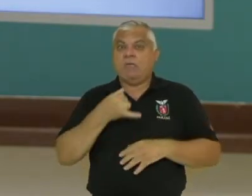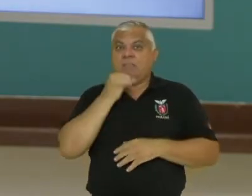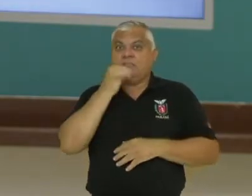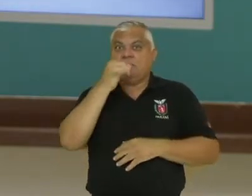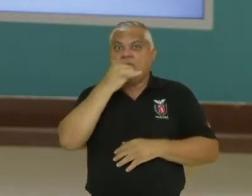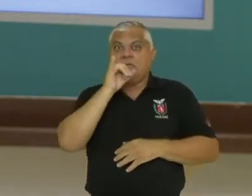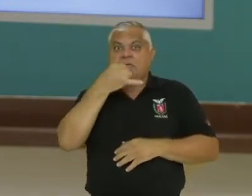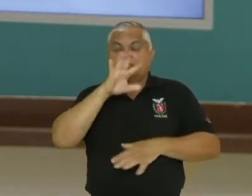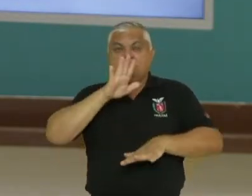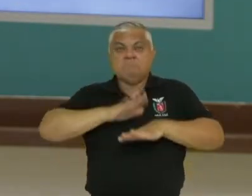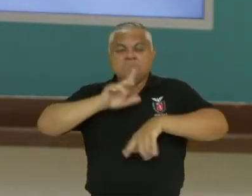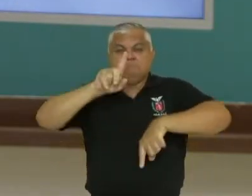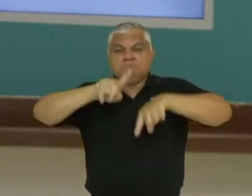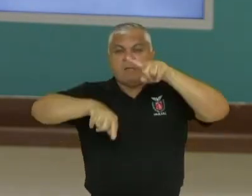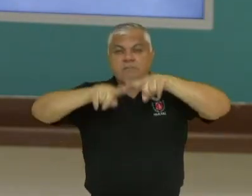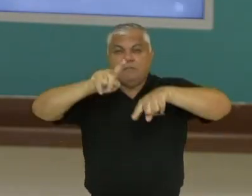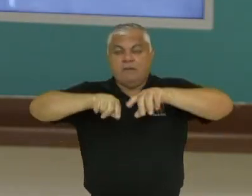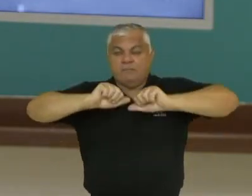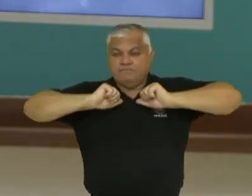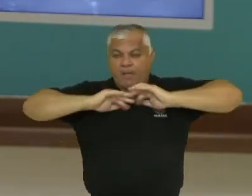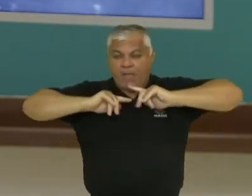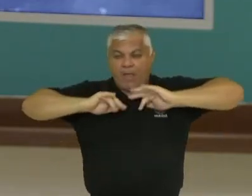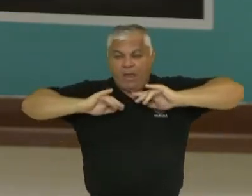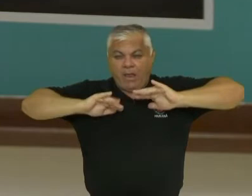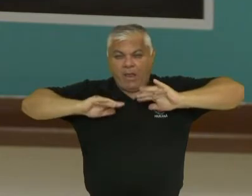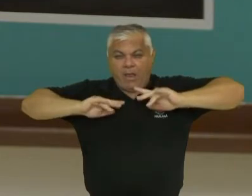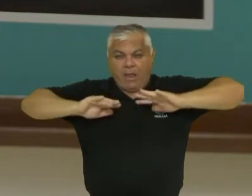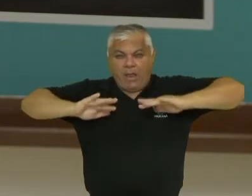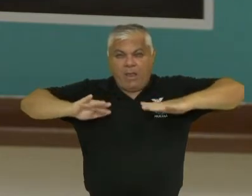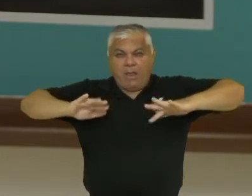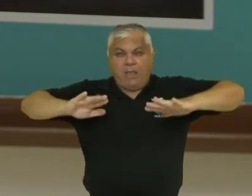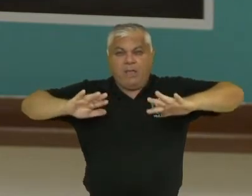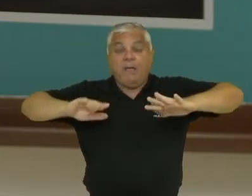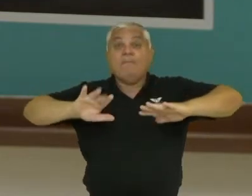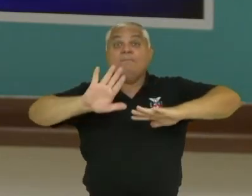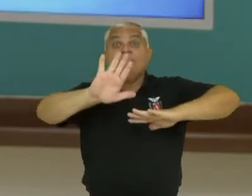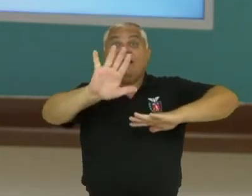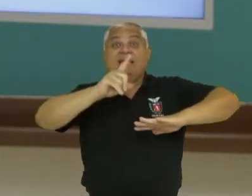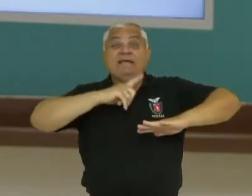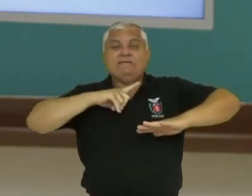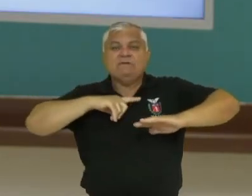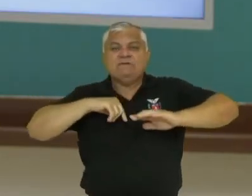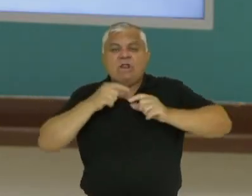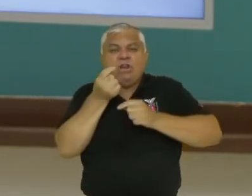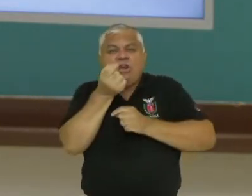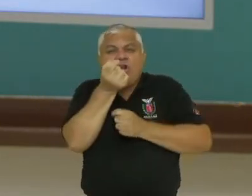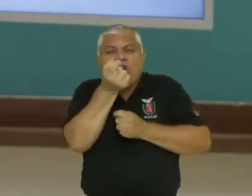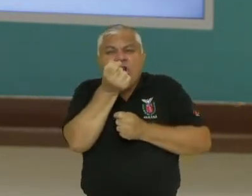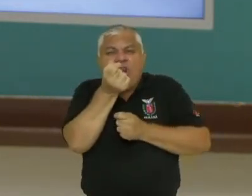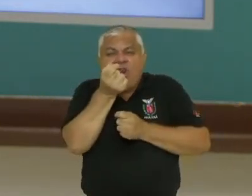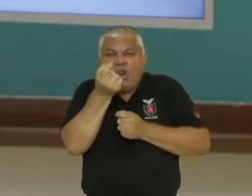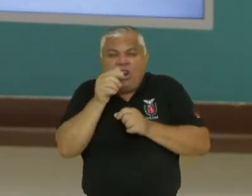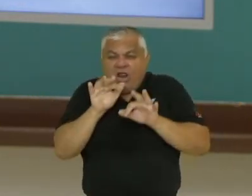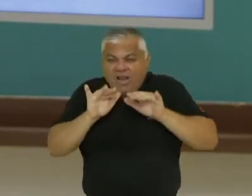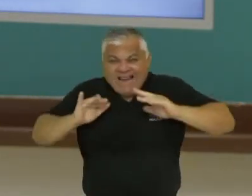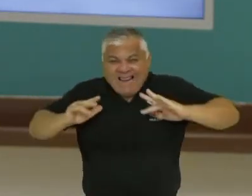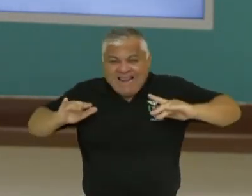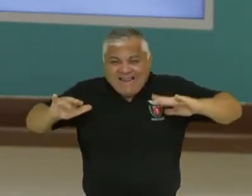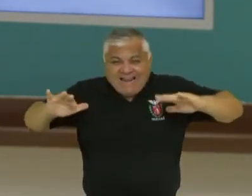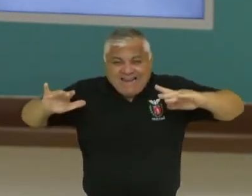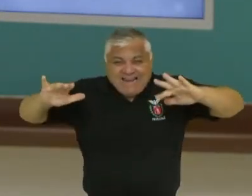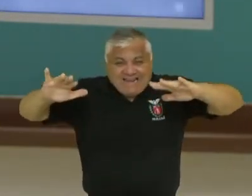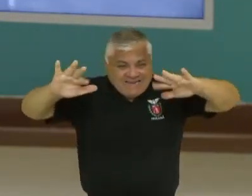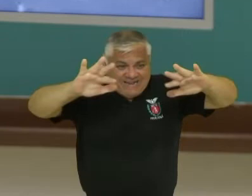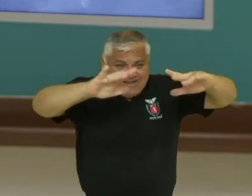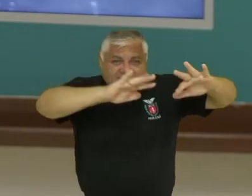e matéria que ela libera. Claro que quando essas partículas, esses materiais ficaram no